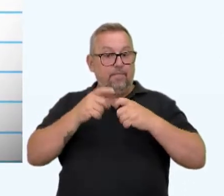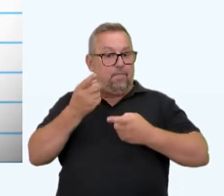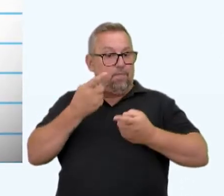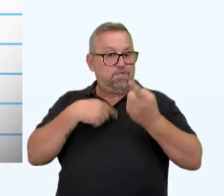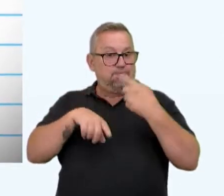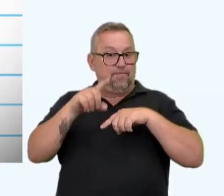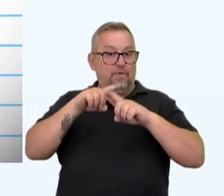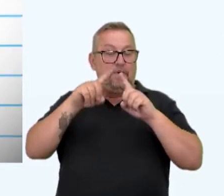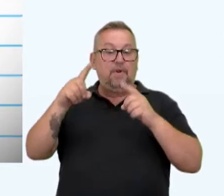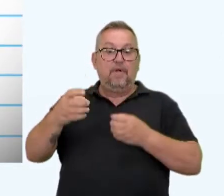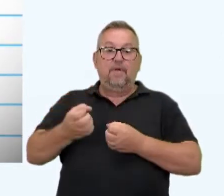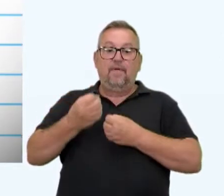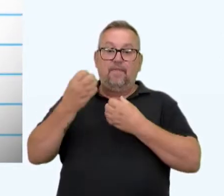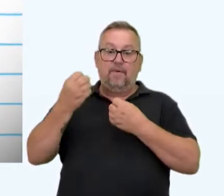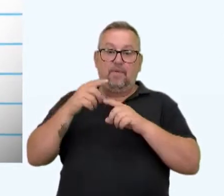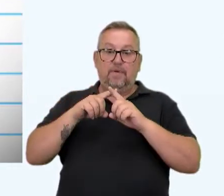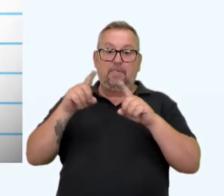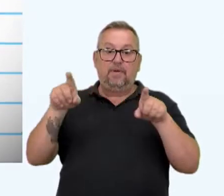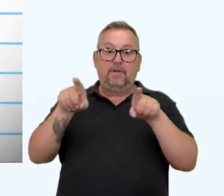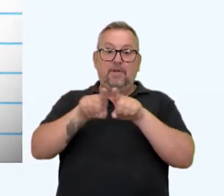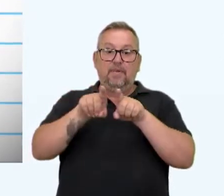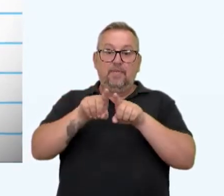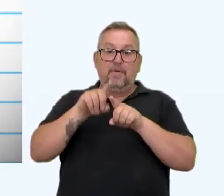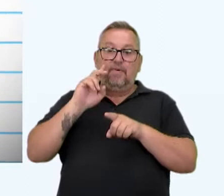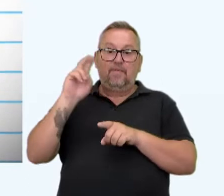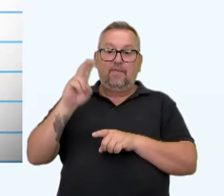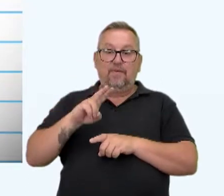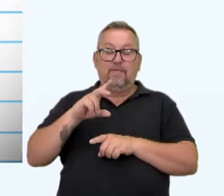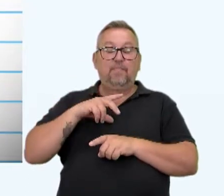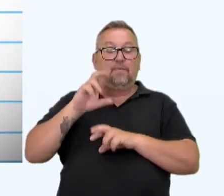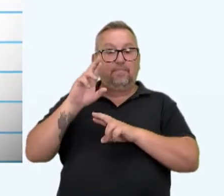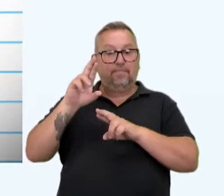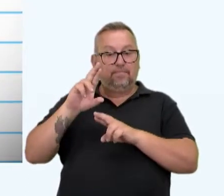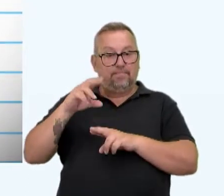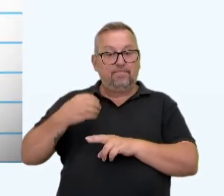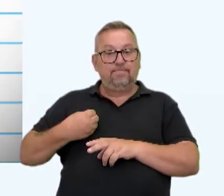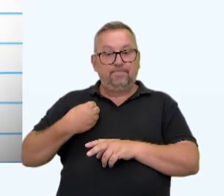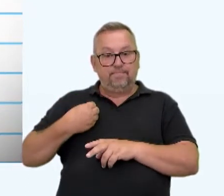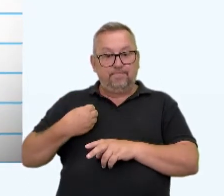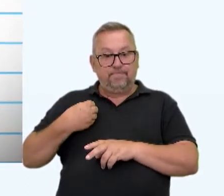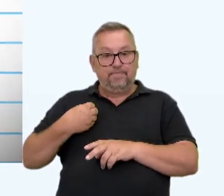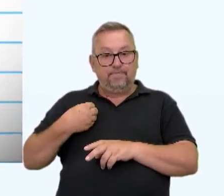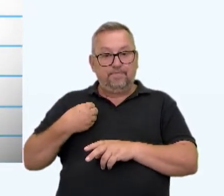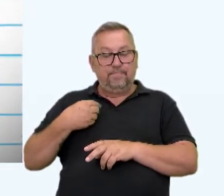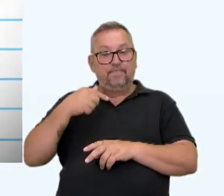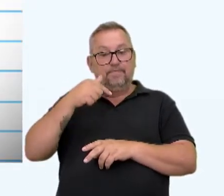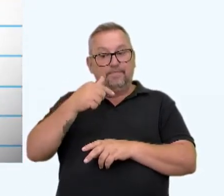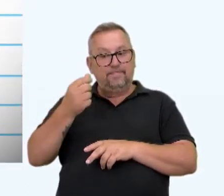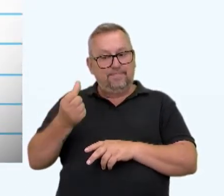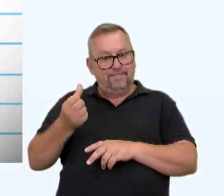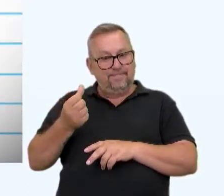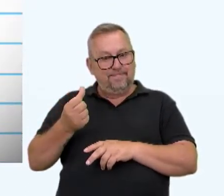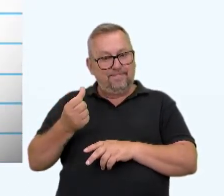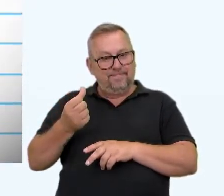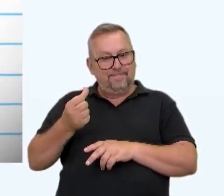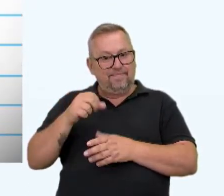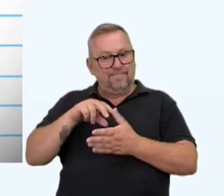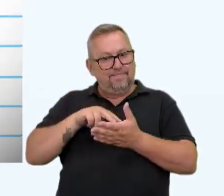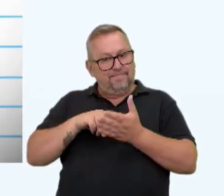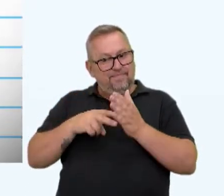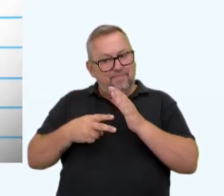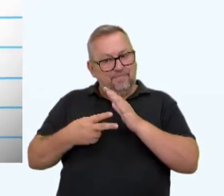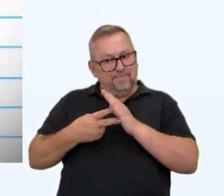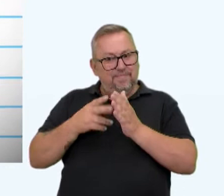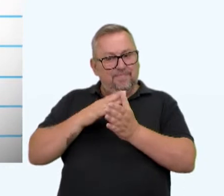mais informação. Mas, voltando à nossa expectativa de vida atual de 76 anos, será que isso quer dizer